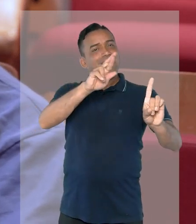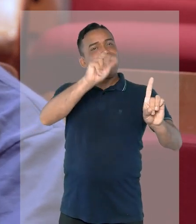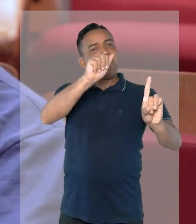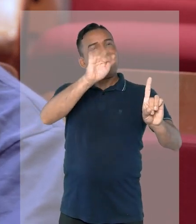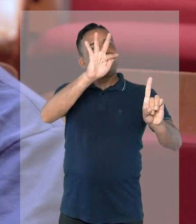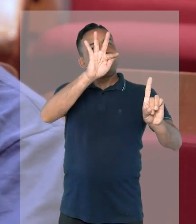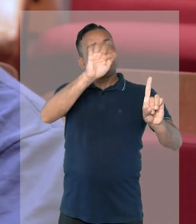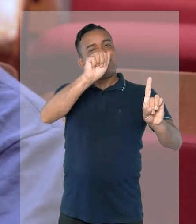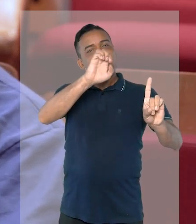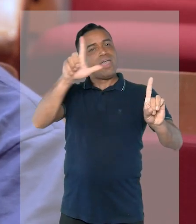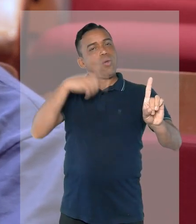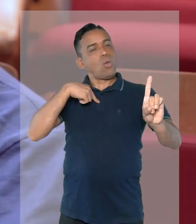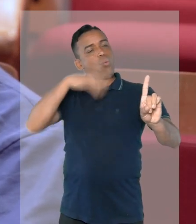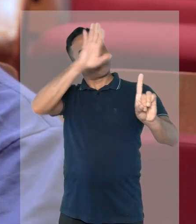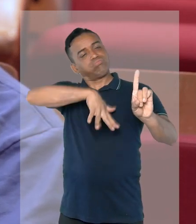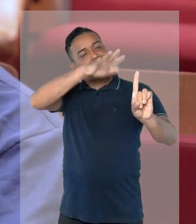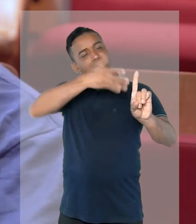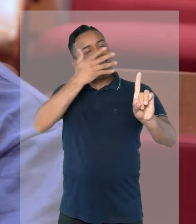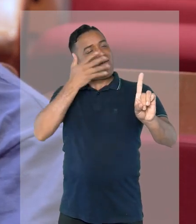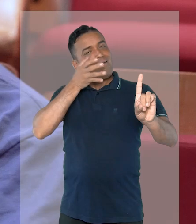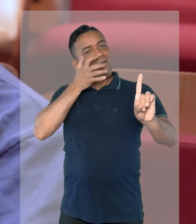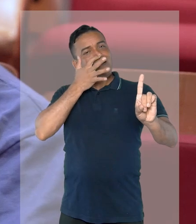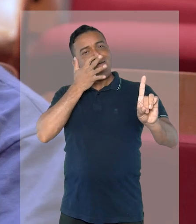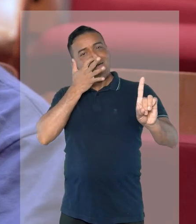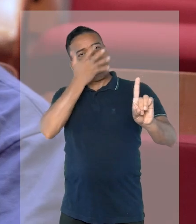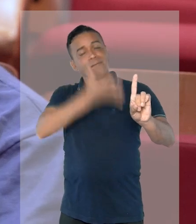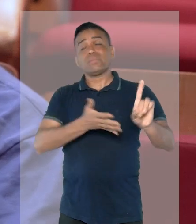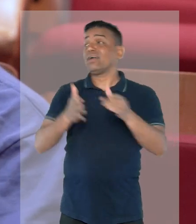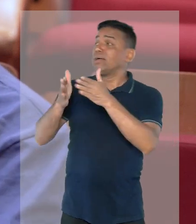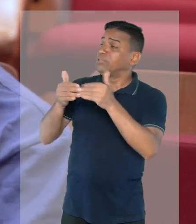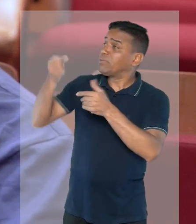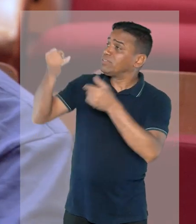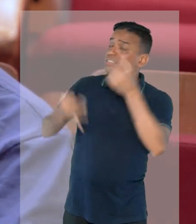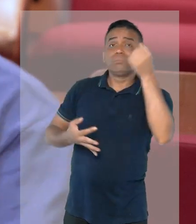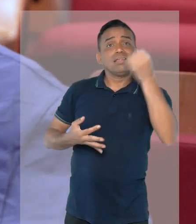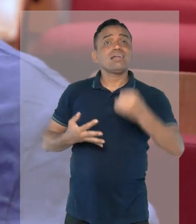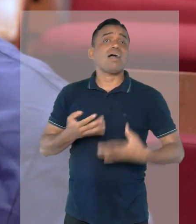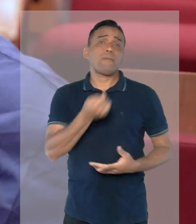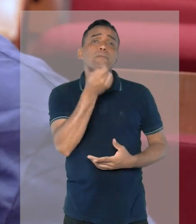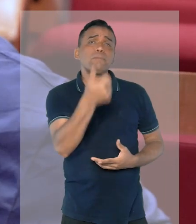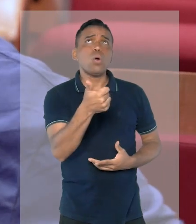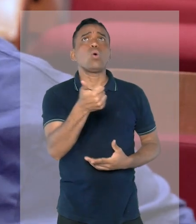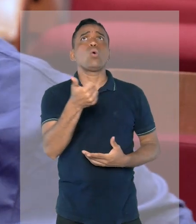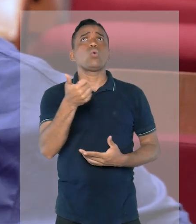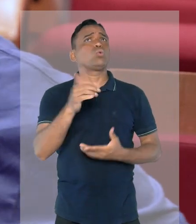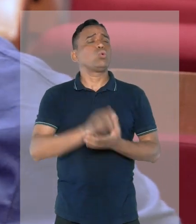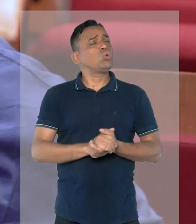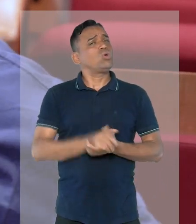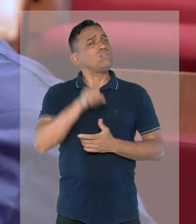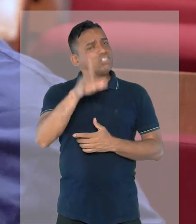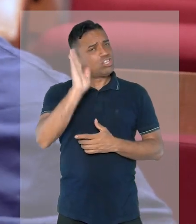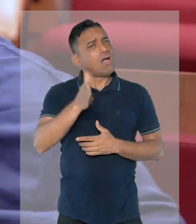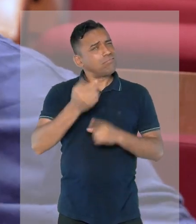entrevistado. O entrevistado é ele, eu queria dizer basicamente isso. Mas eu queria pedir você para falar um pouquinho mais de uma coisa